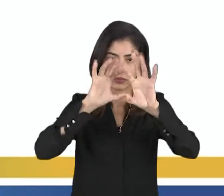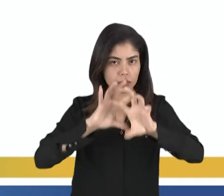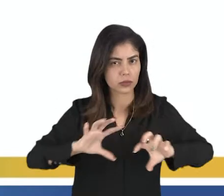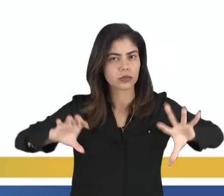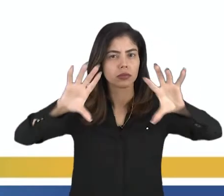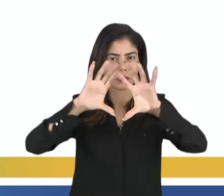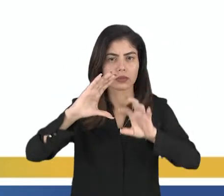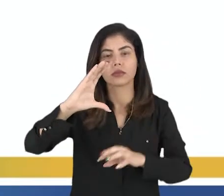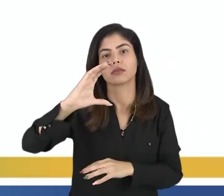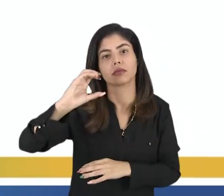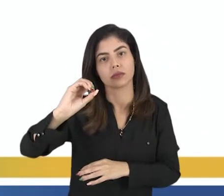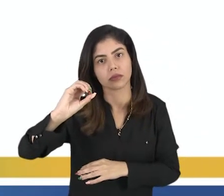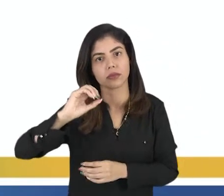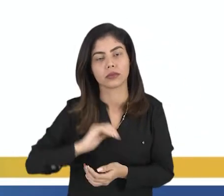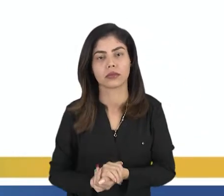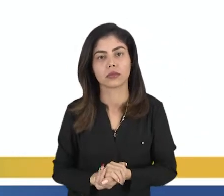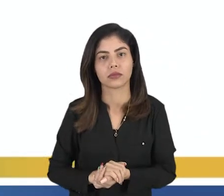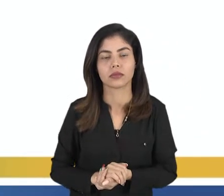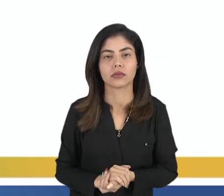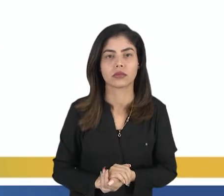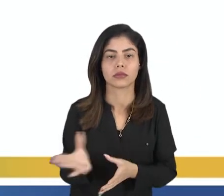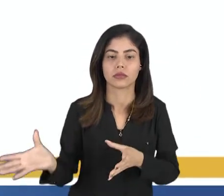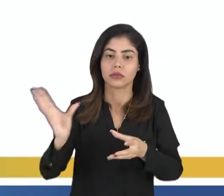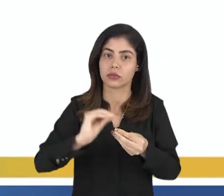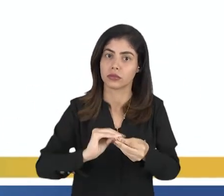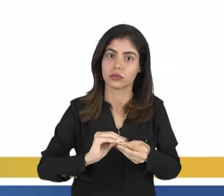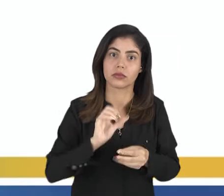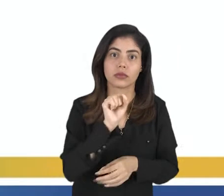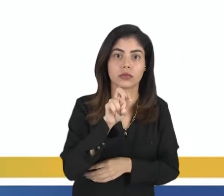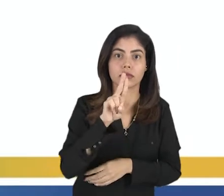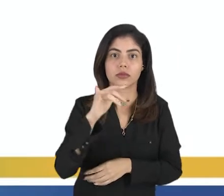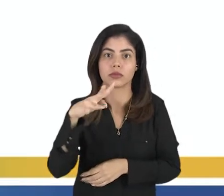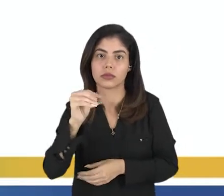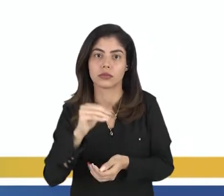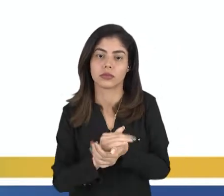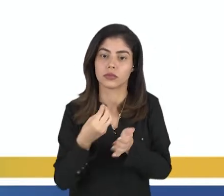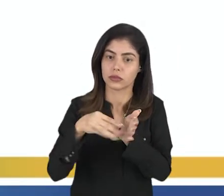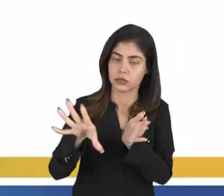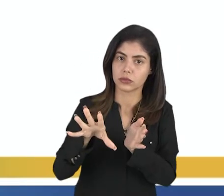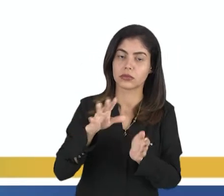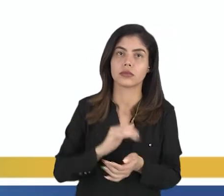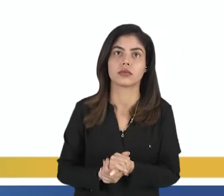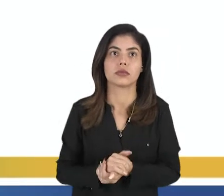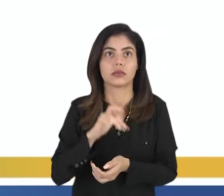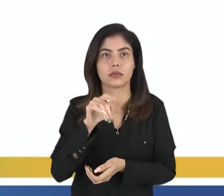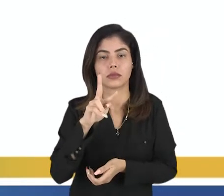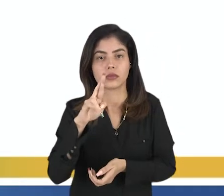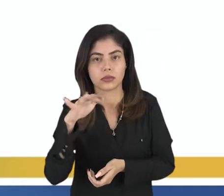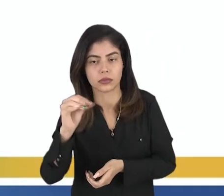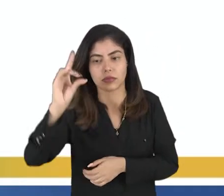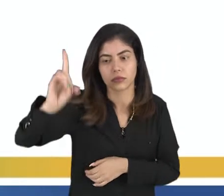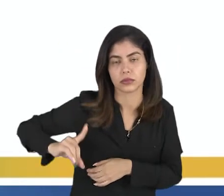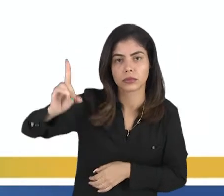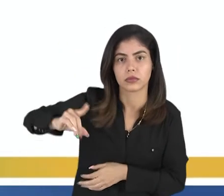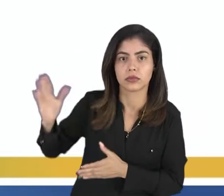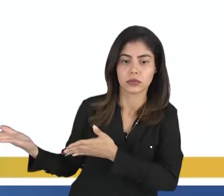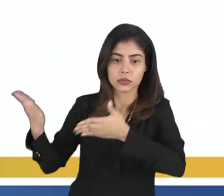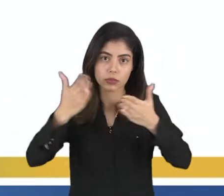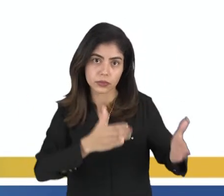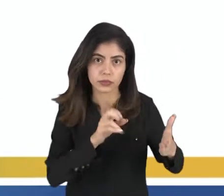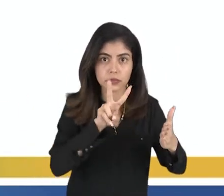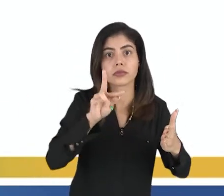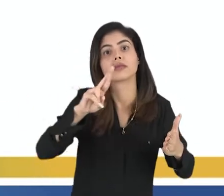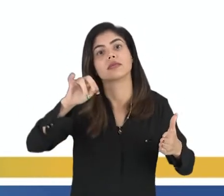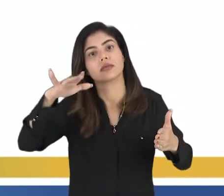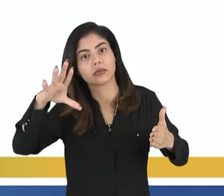gás carbônico e ela é trazida para as veias, cavo inferior e superior, que lançam-se através do átrio direito. Ela passa